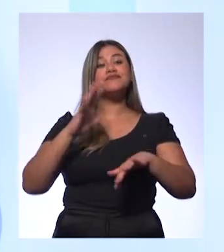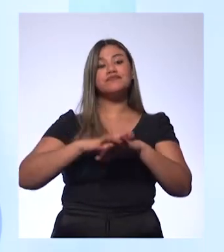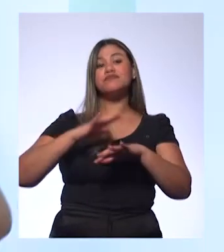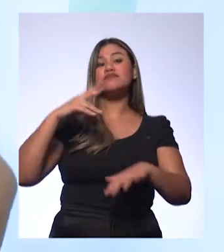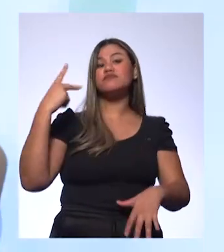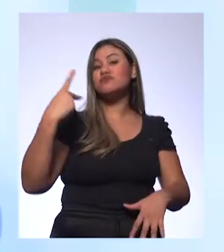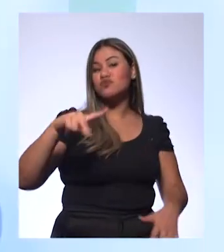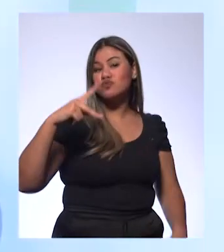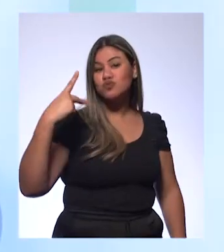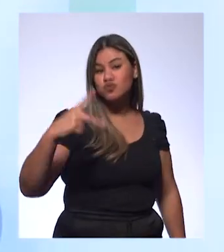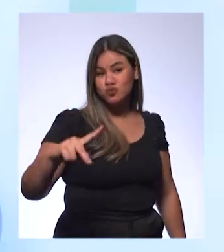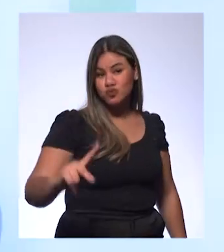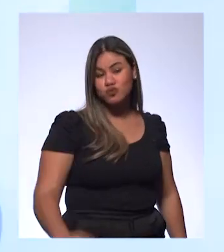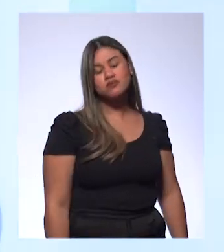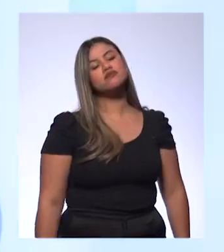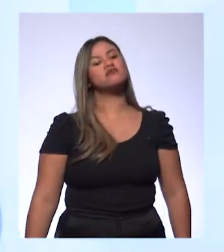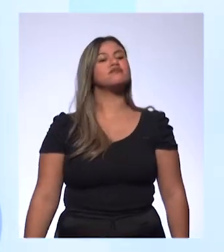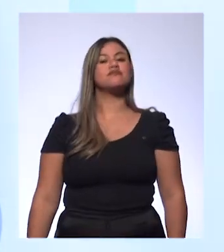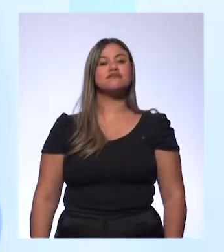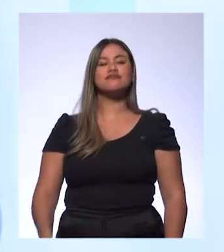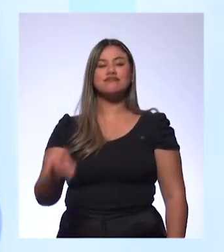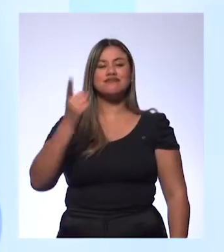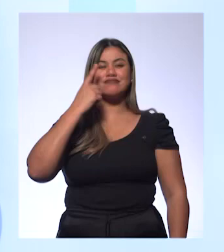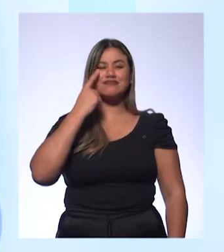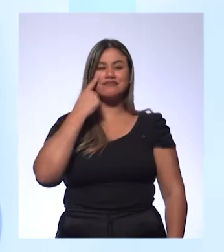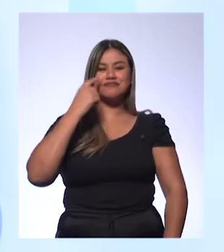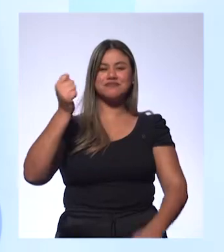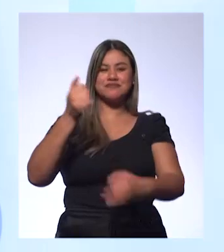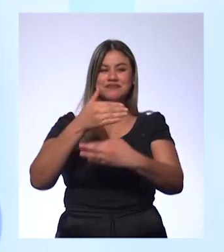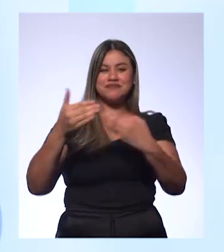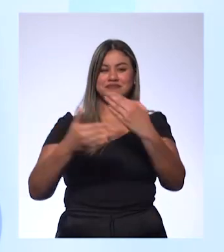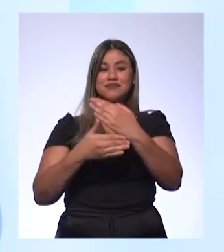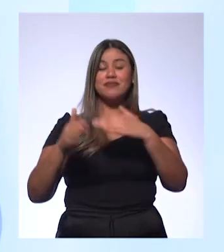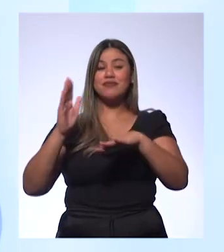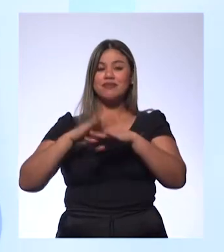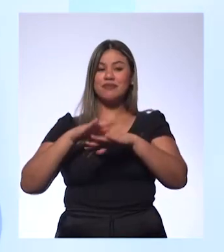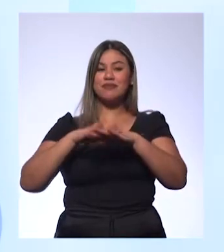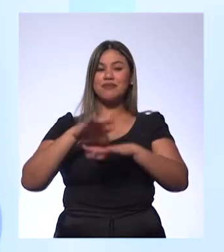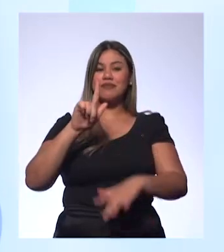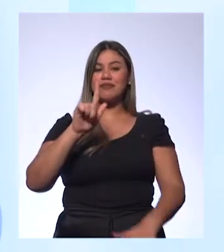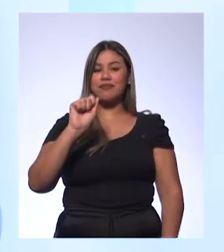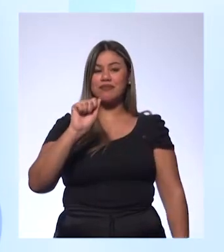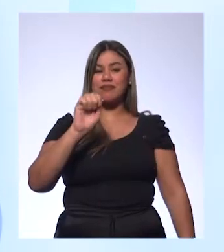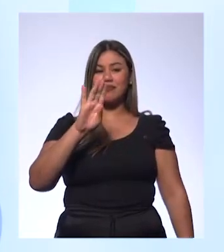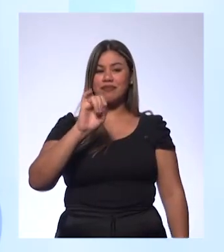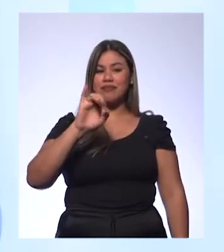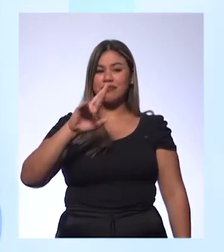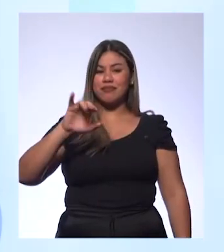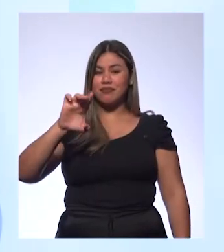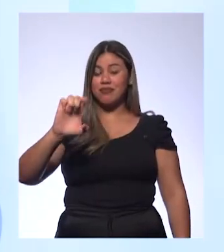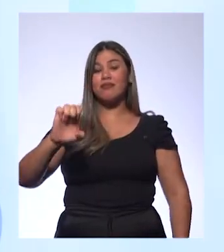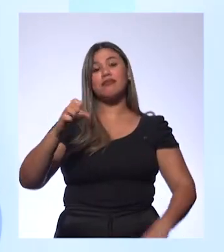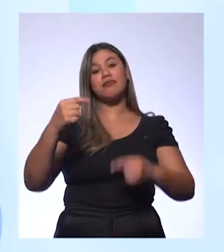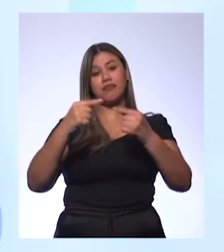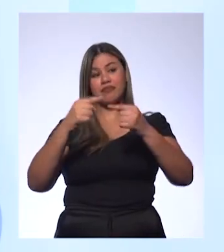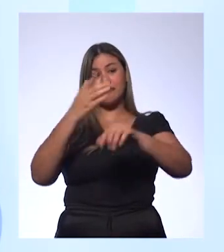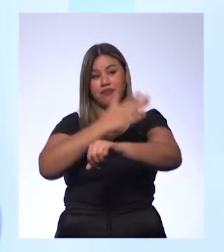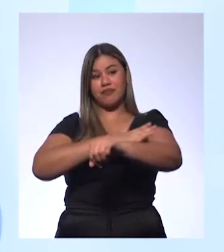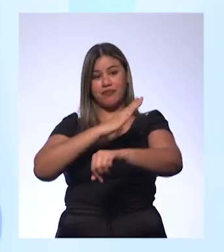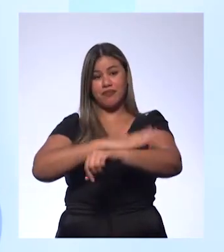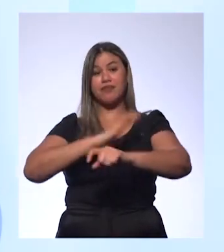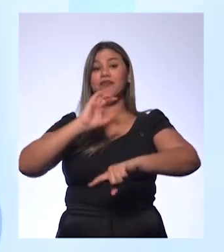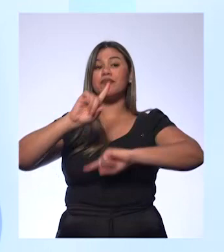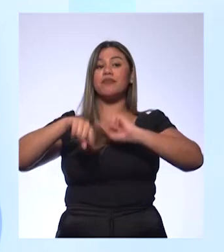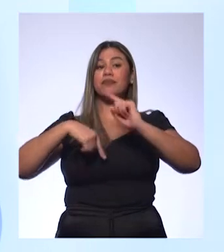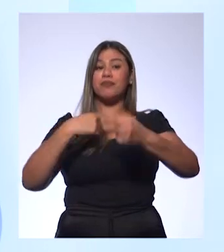técnico. Olha aí o próximo slide que a gente vai analisar, então, a jogada da Gabriele. Isso é um exercício que a gente está fazendo com a Gabriele, mas você vai